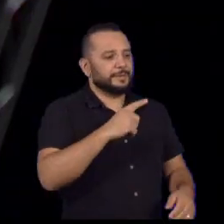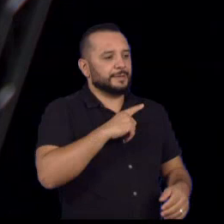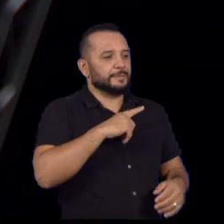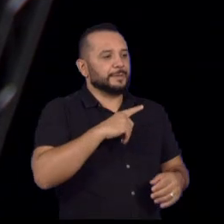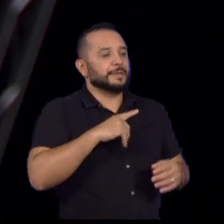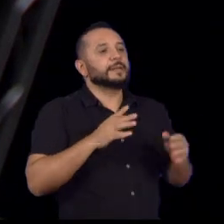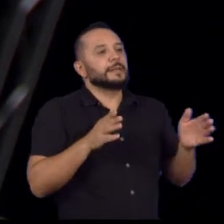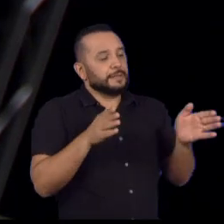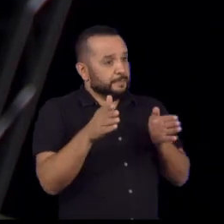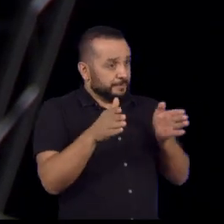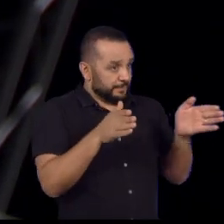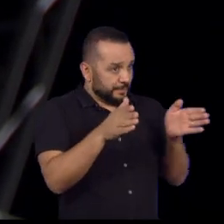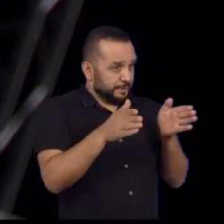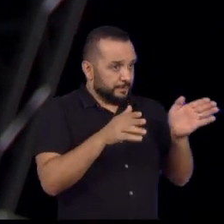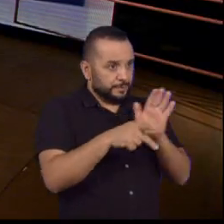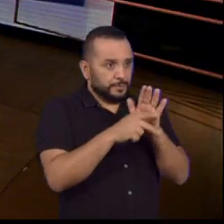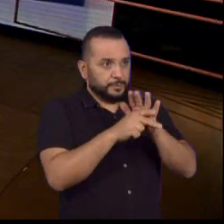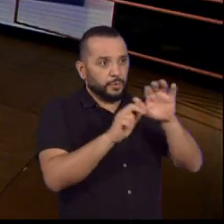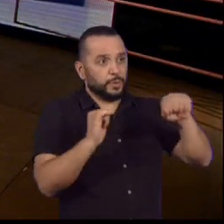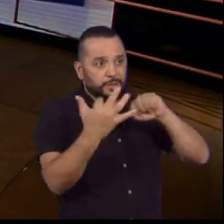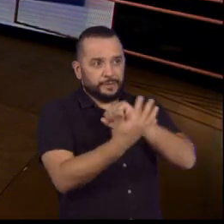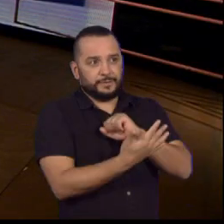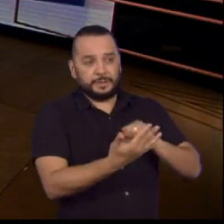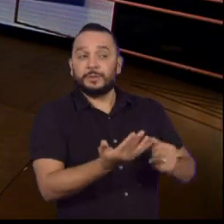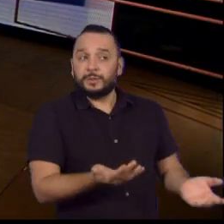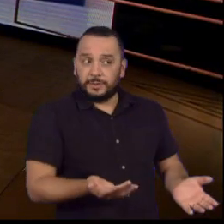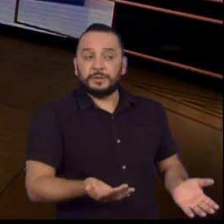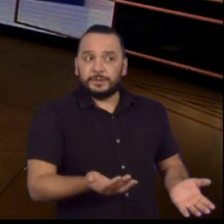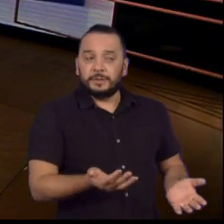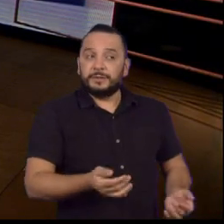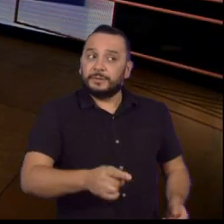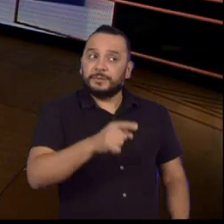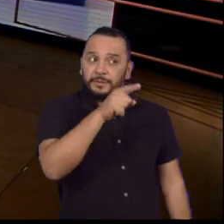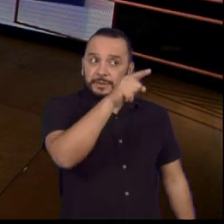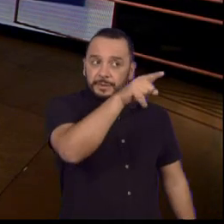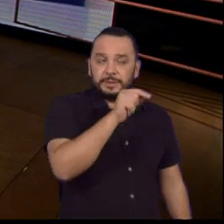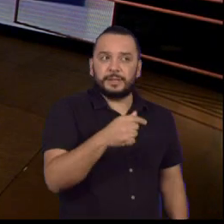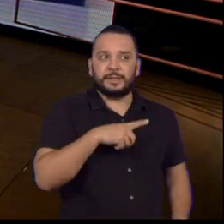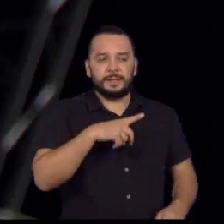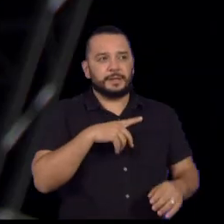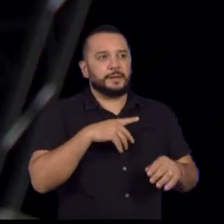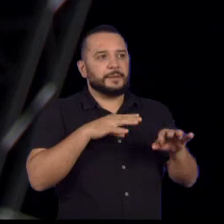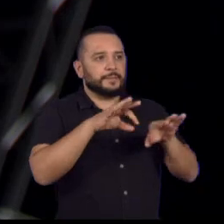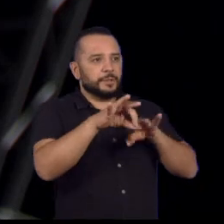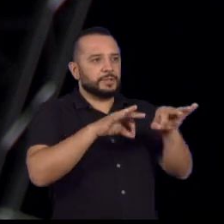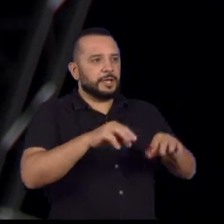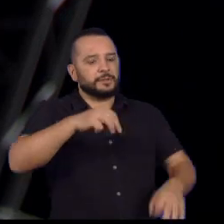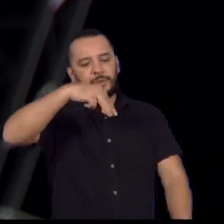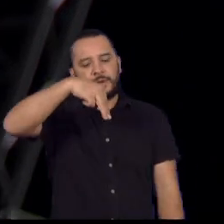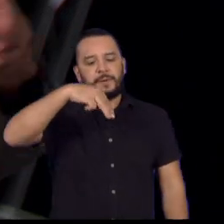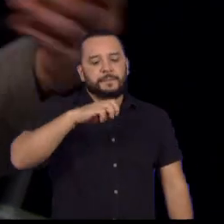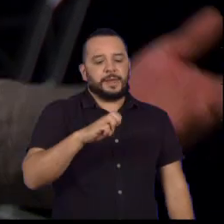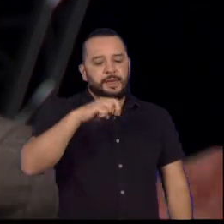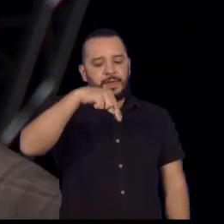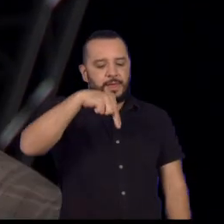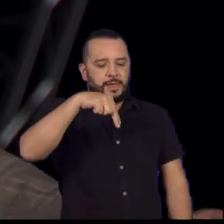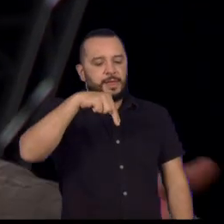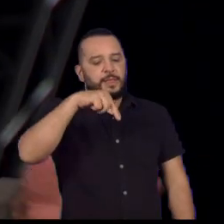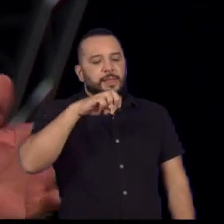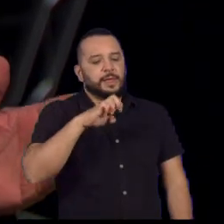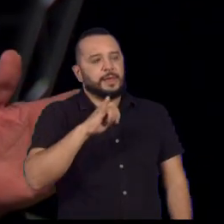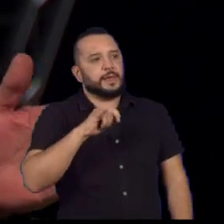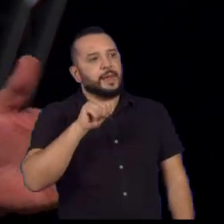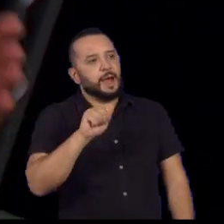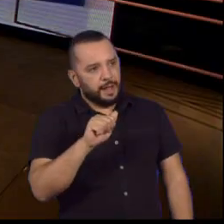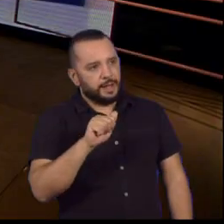assunto, mas vamos voltar a ele. Agora, em tempos de pandemia, você está envolvida num projeto, o Medeia, um trabalho que, inclusive, já está no ar e que